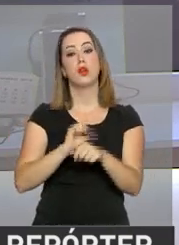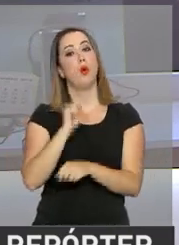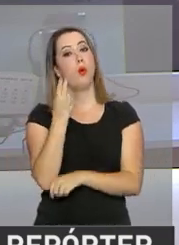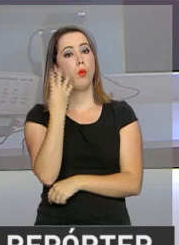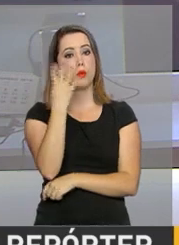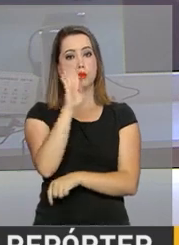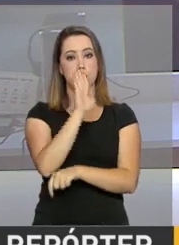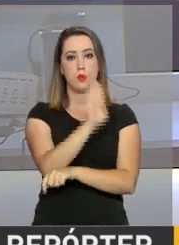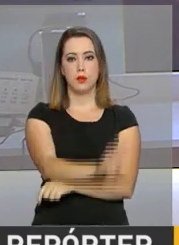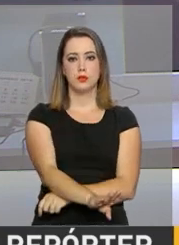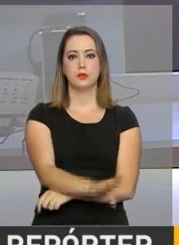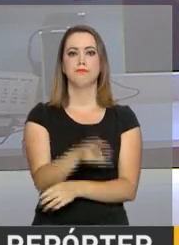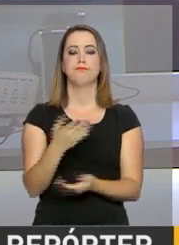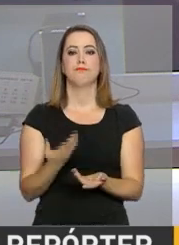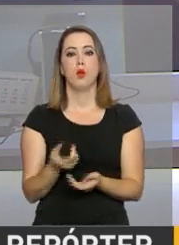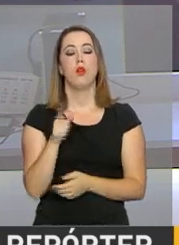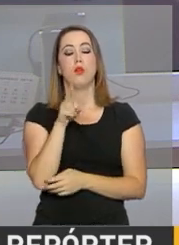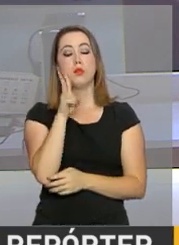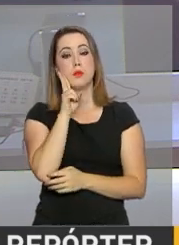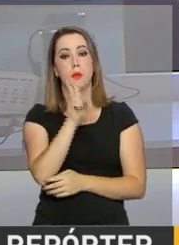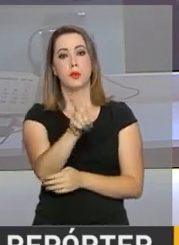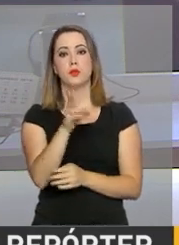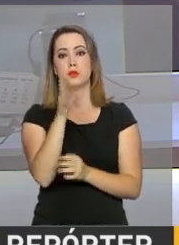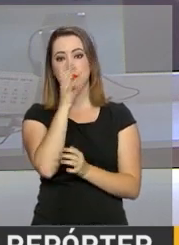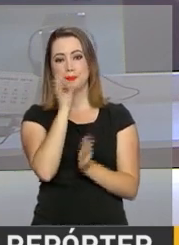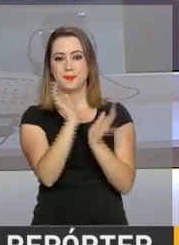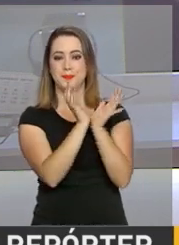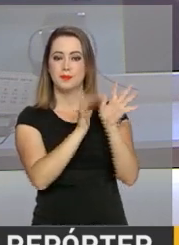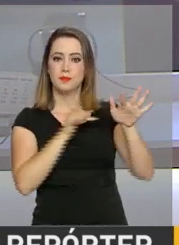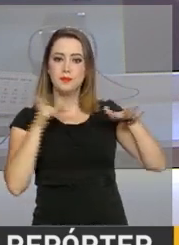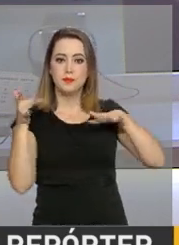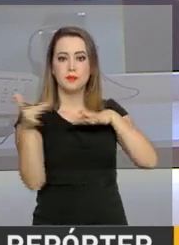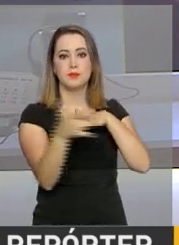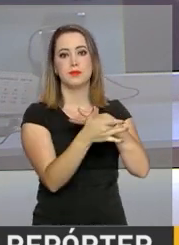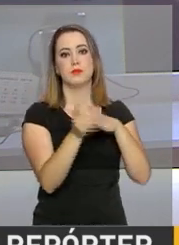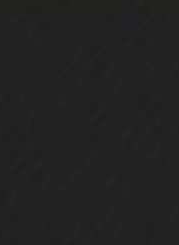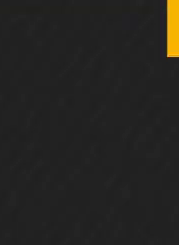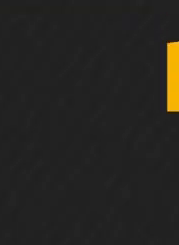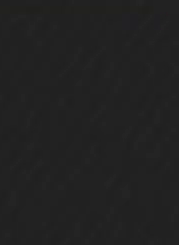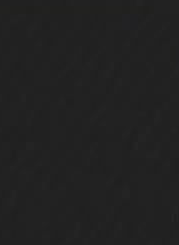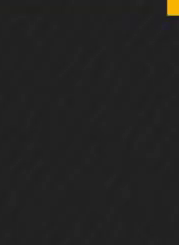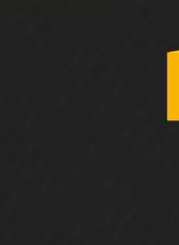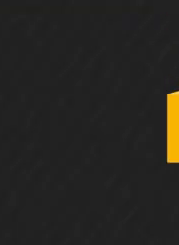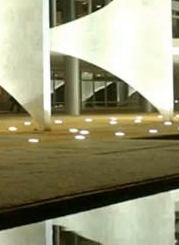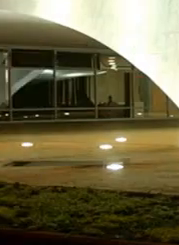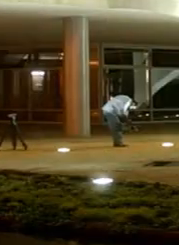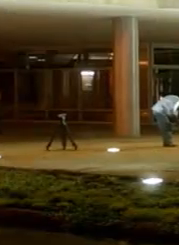4 da tarde na próxima edição você pode acompanhar também as novidades Pelas nossas redes sociais